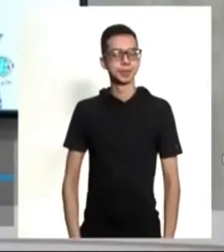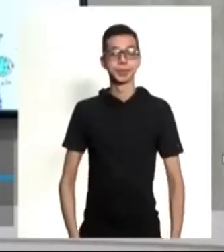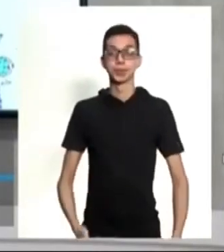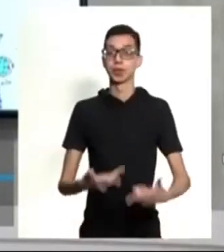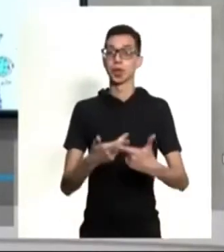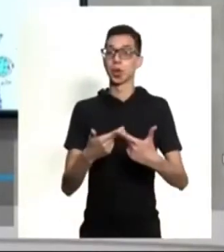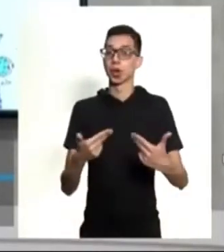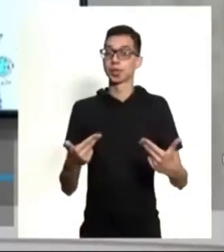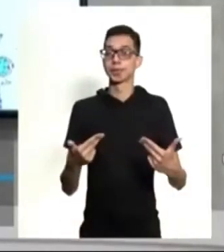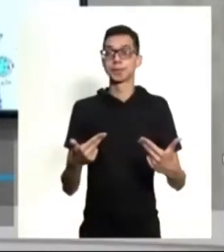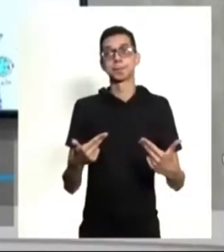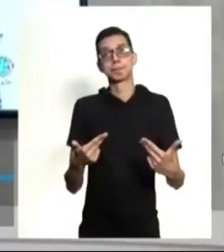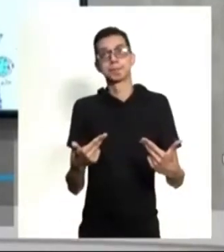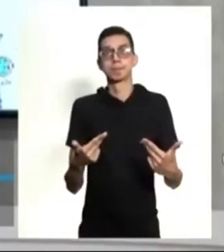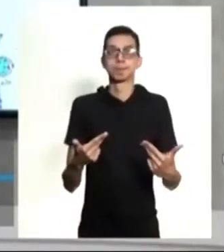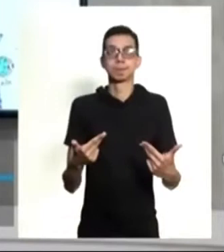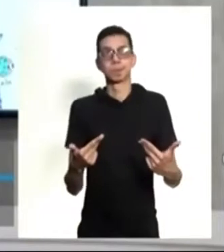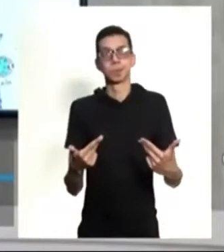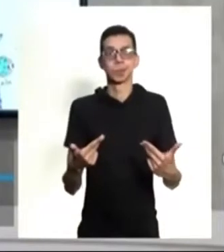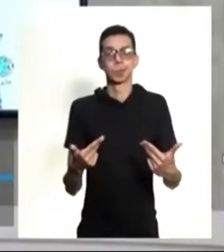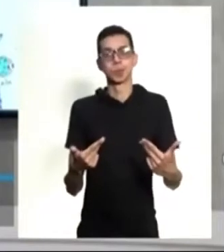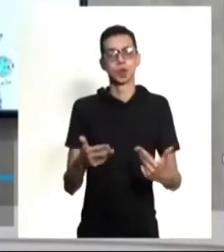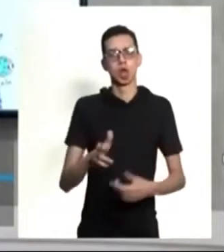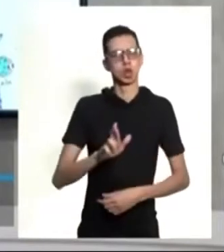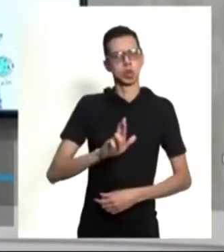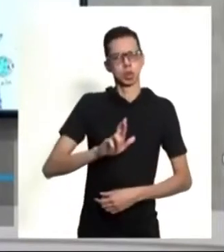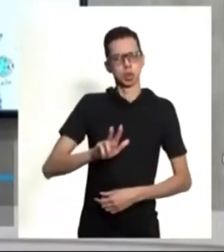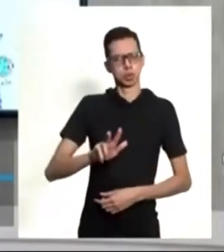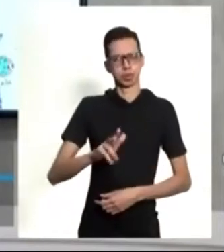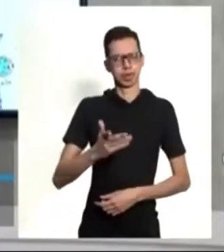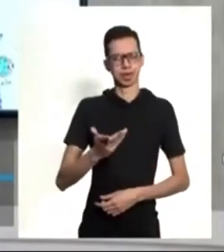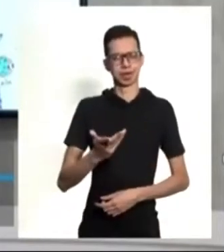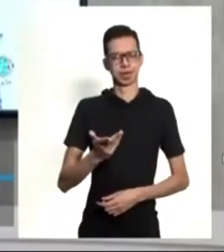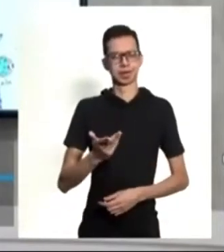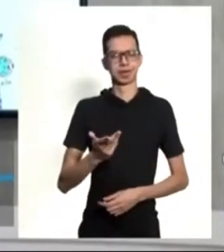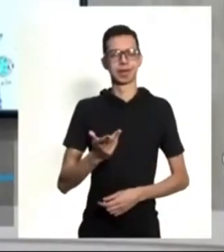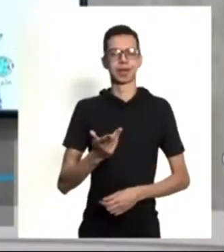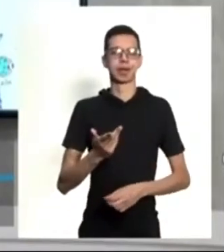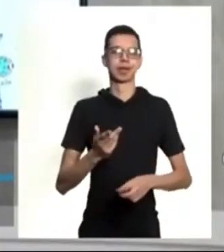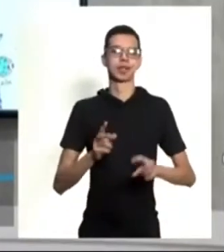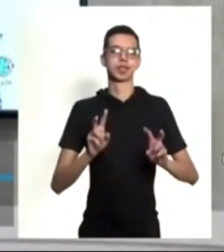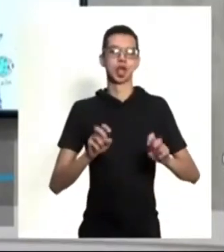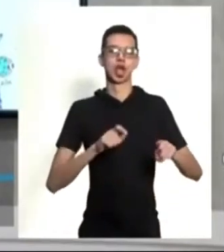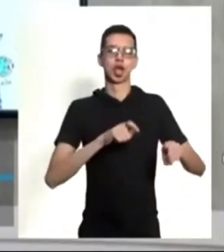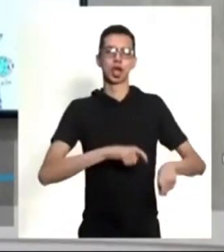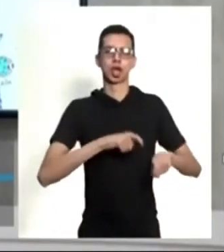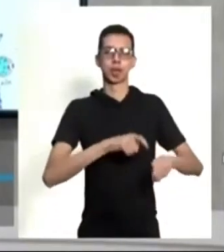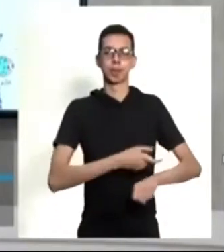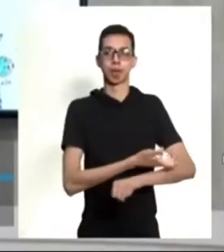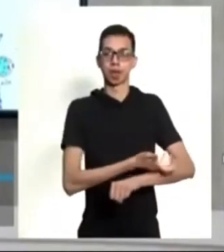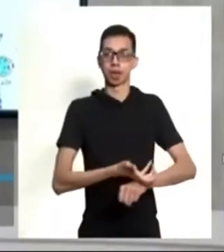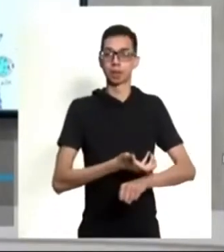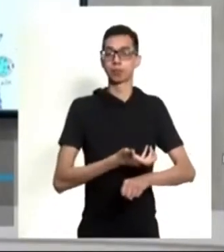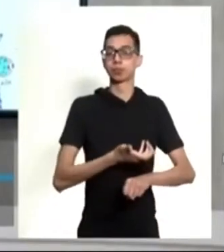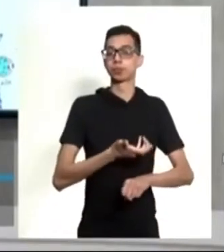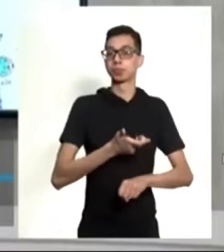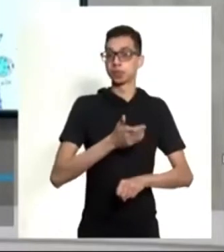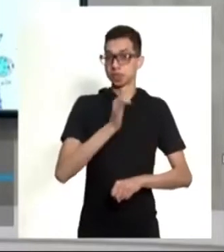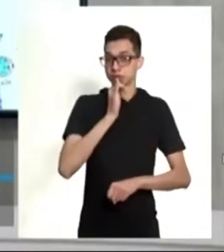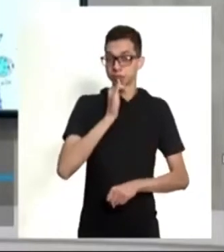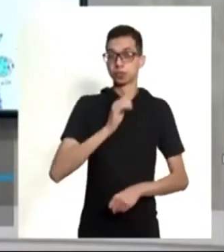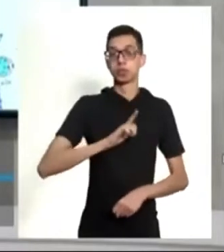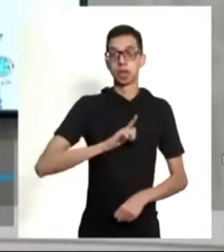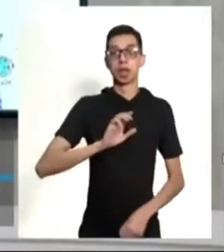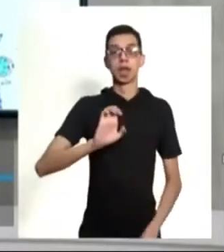produtivas, do ponto de vista assim, né? Atividades que não são ligadas à produção agrícola no campo. Já existe